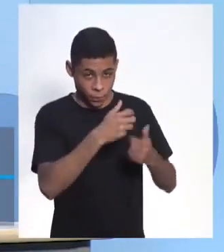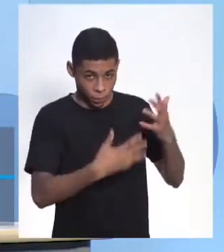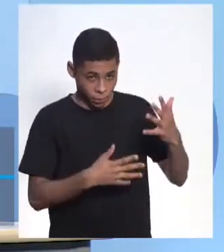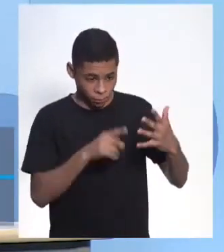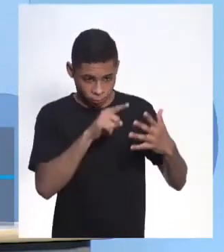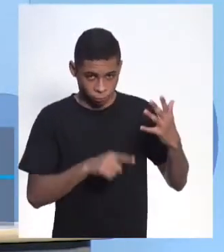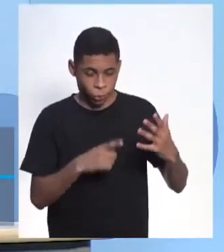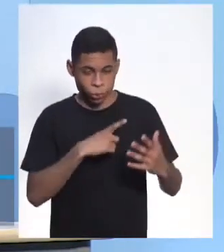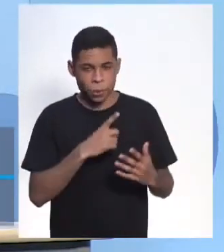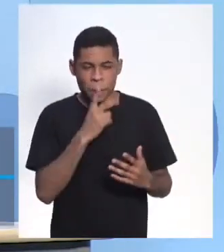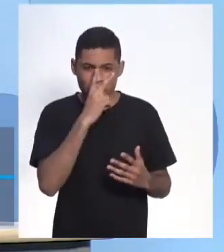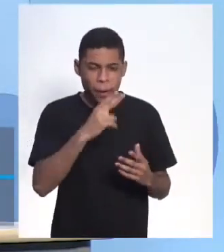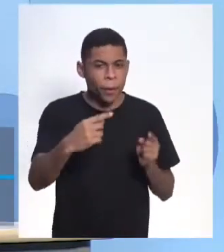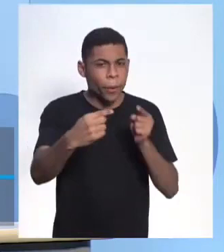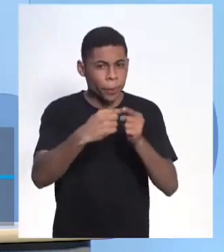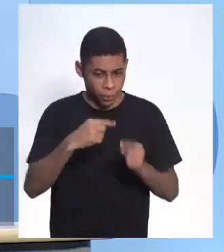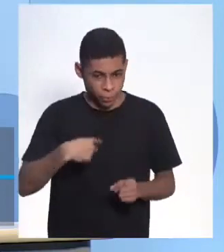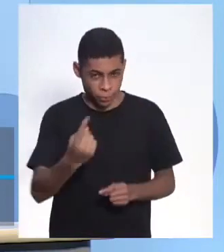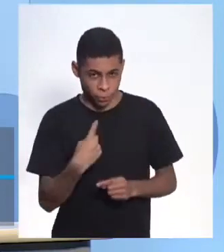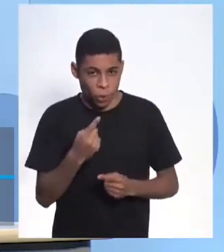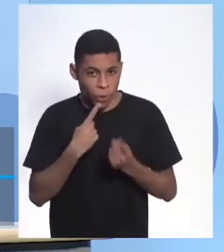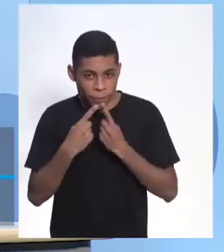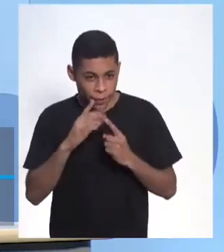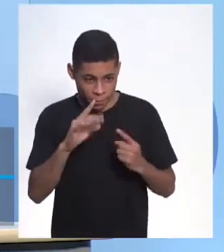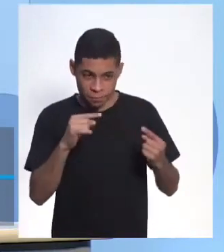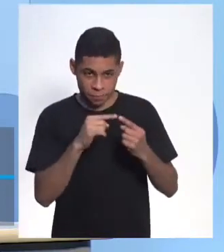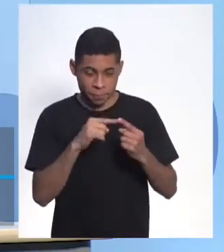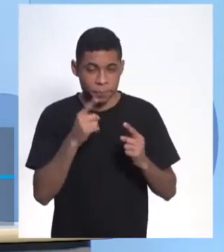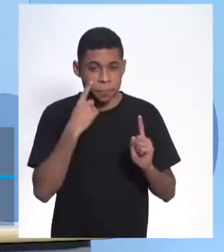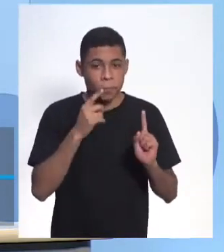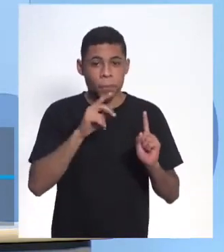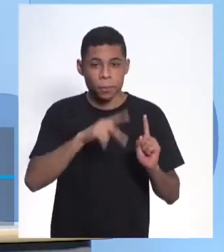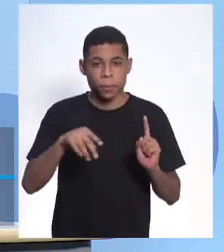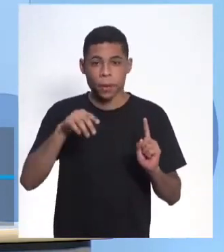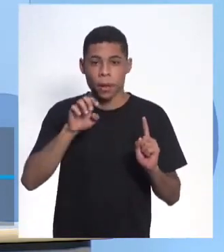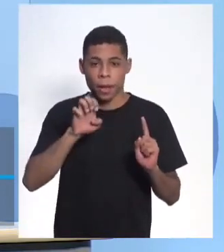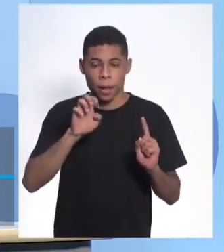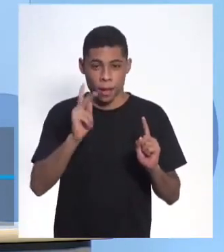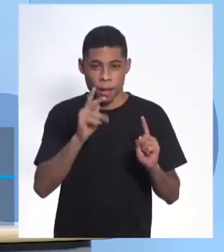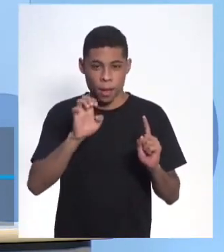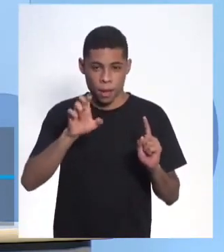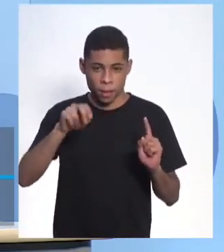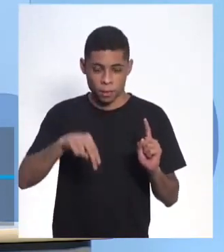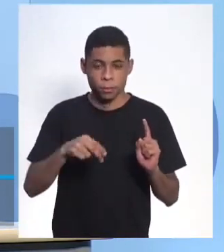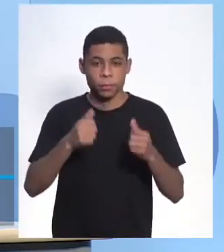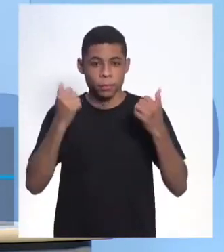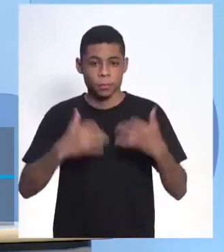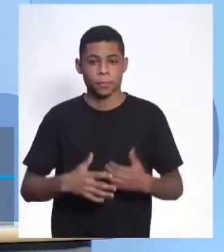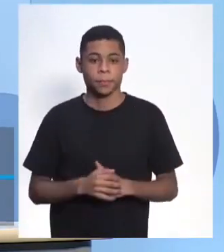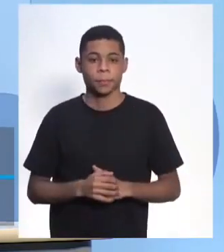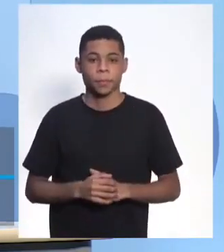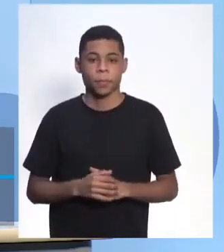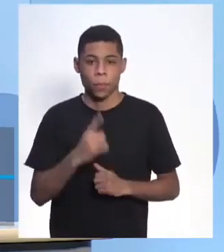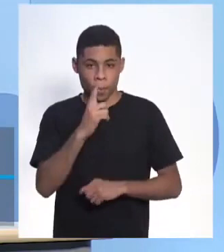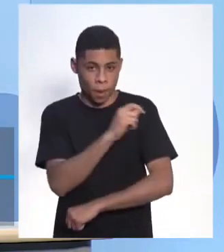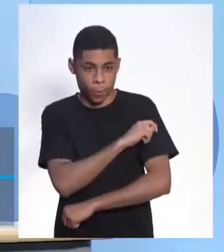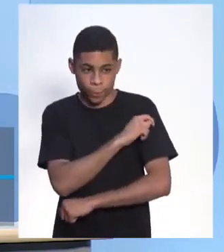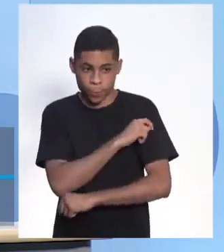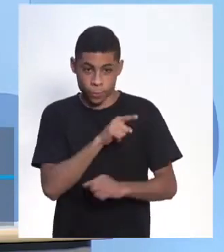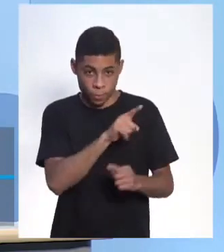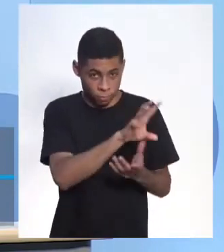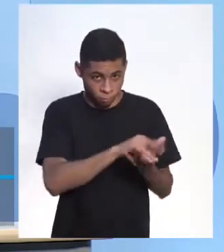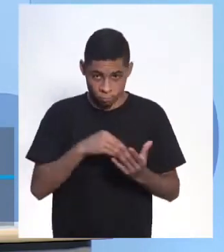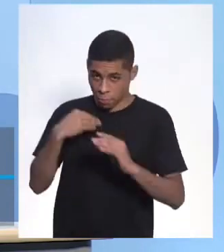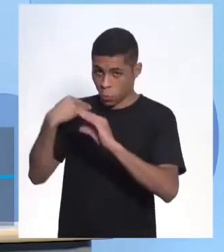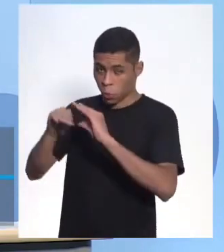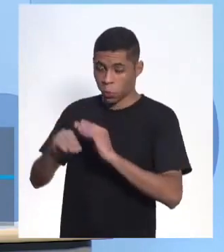e eu acho que isso dialoga muito bem com o que a gente está conversando. A professora Ellen Paiva, ela replicou a fala de uma aluna, né, que